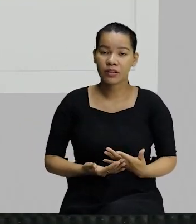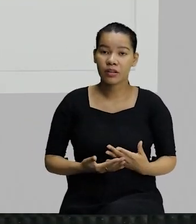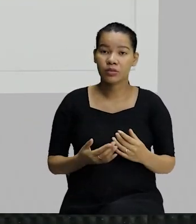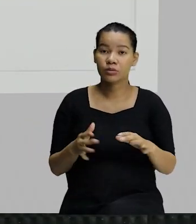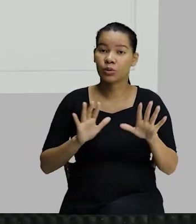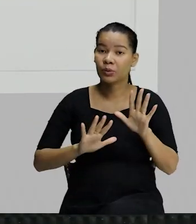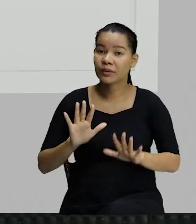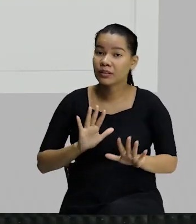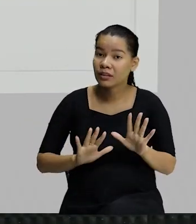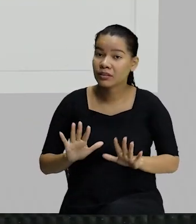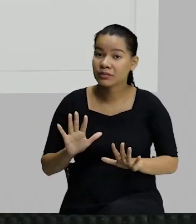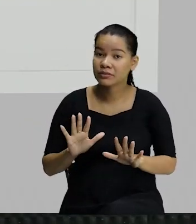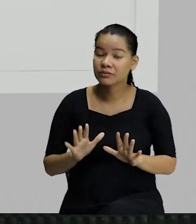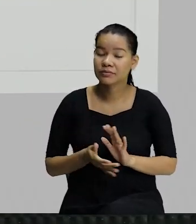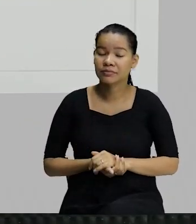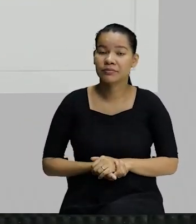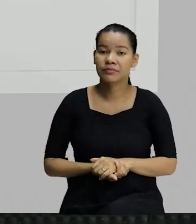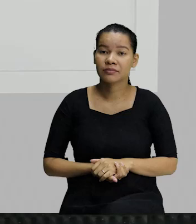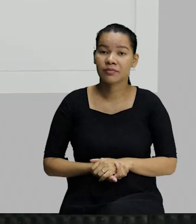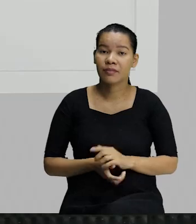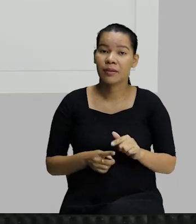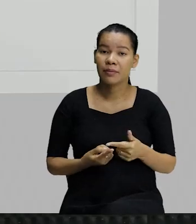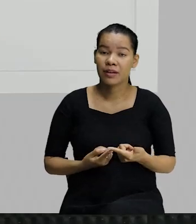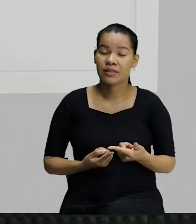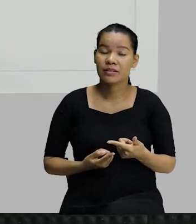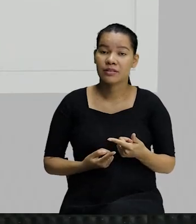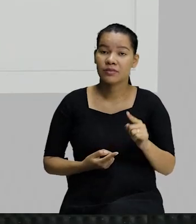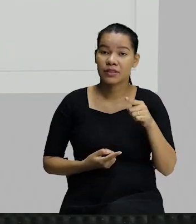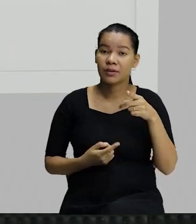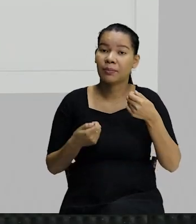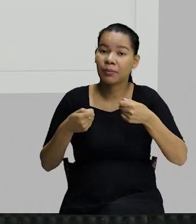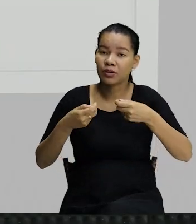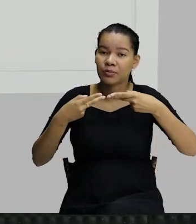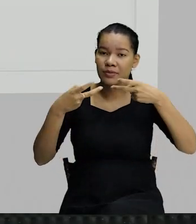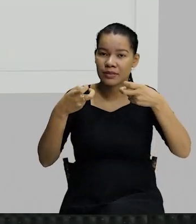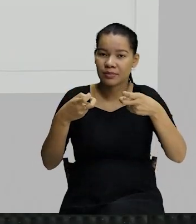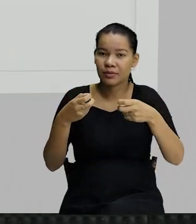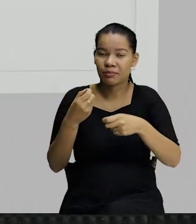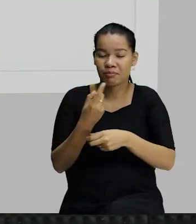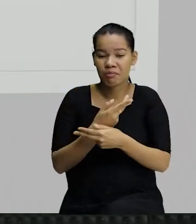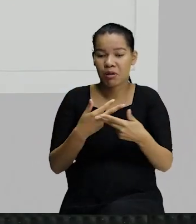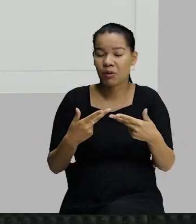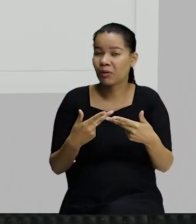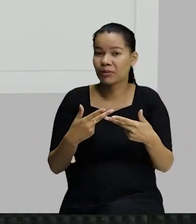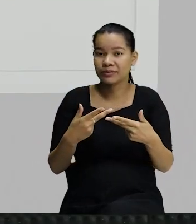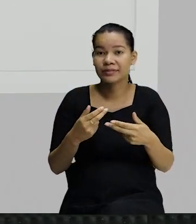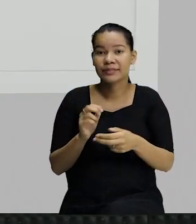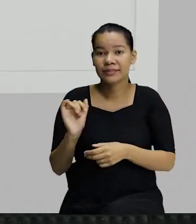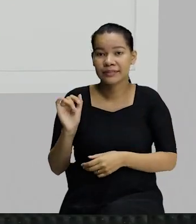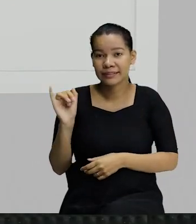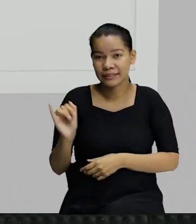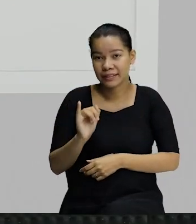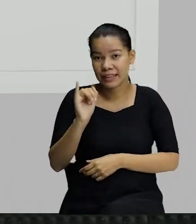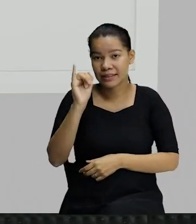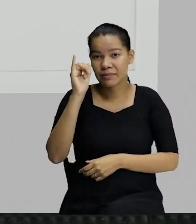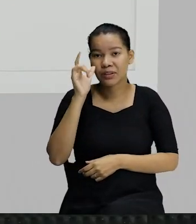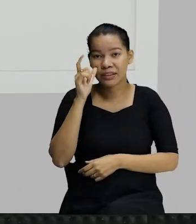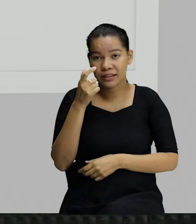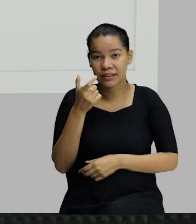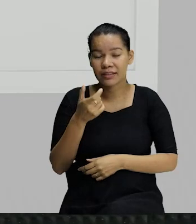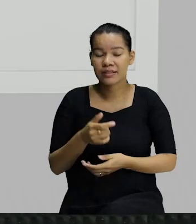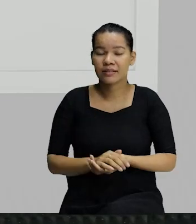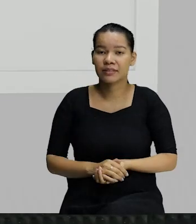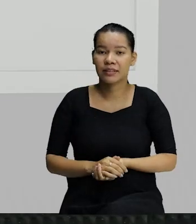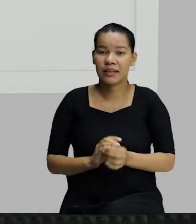tome muito cuidado com isso, tá? Mas você está percebendo uma coisa muito interessante. Estas virtudes,